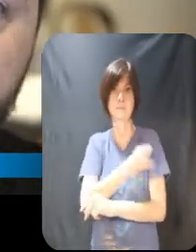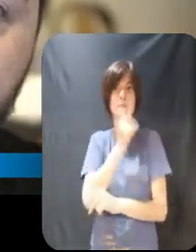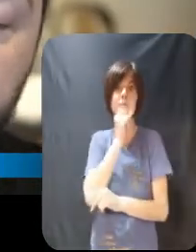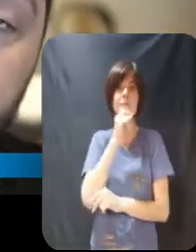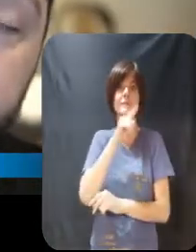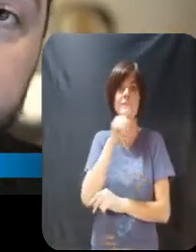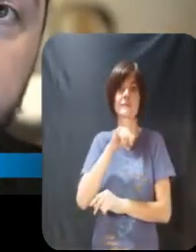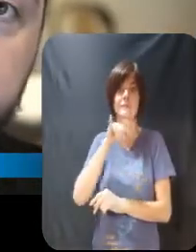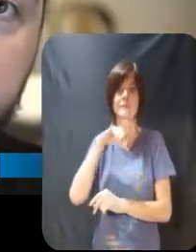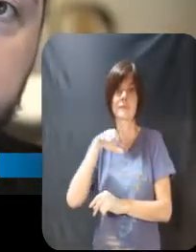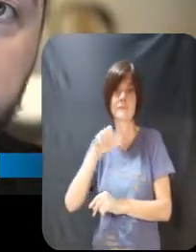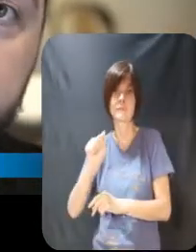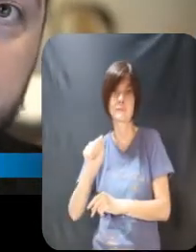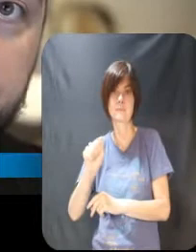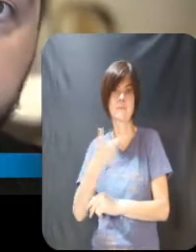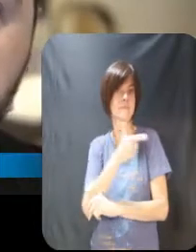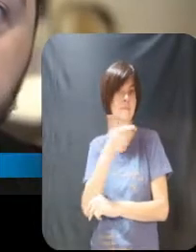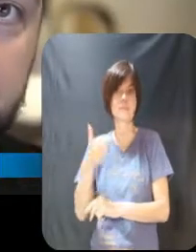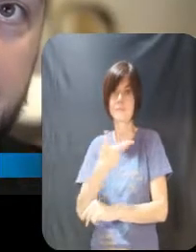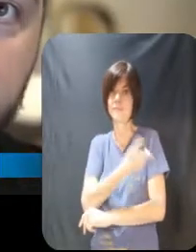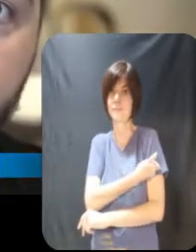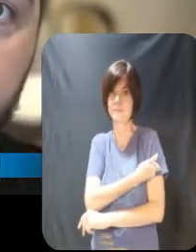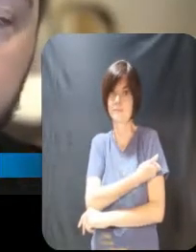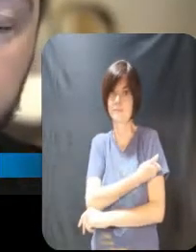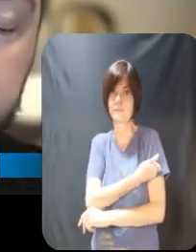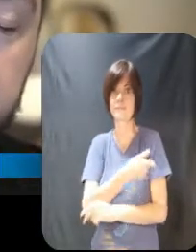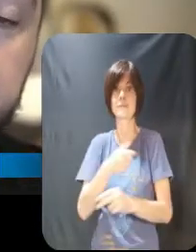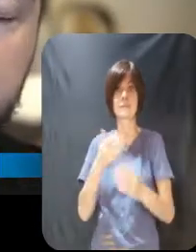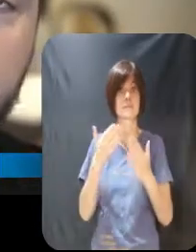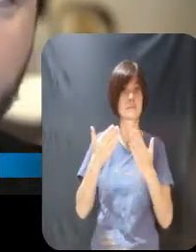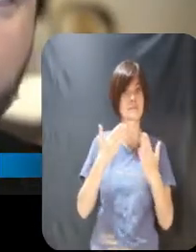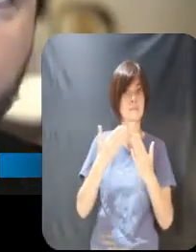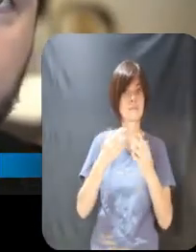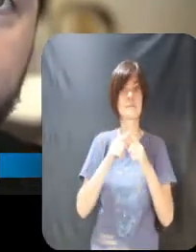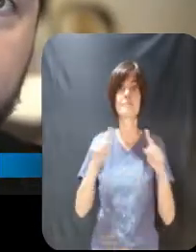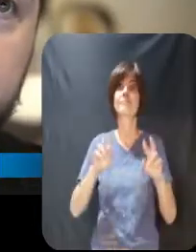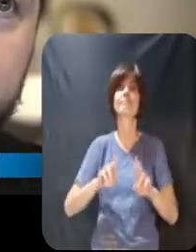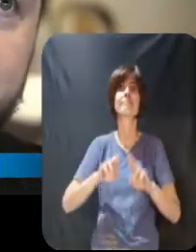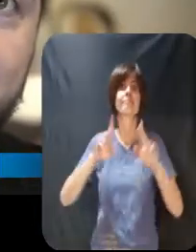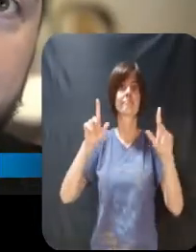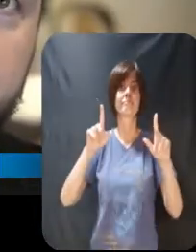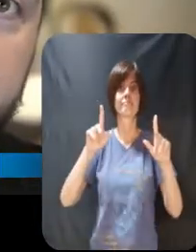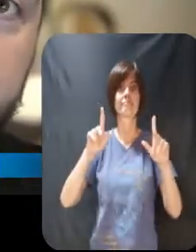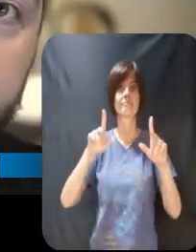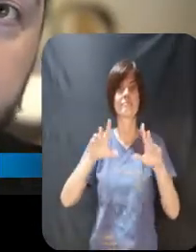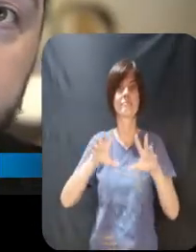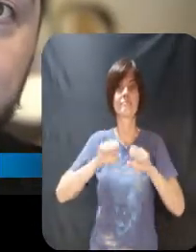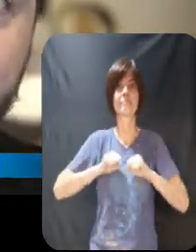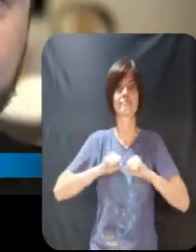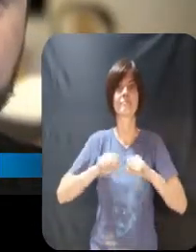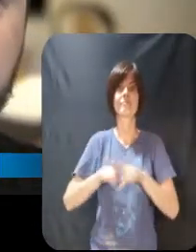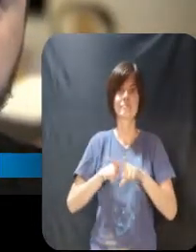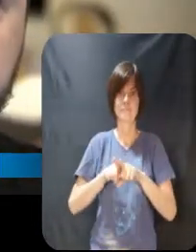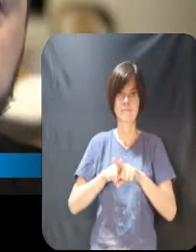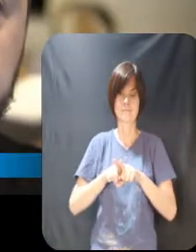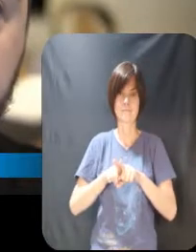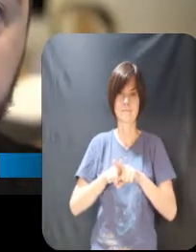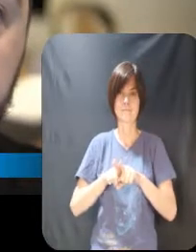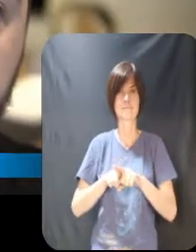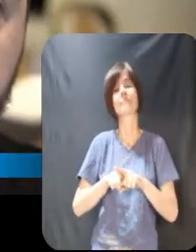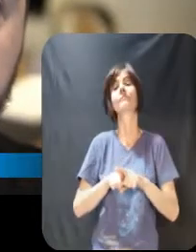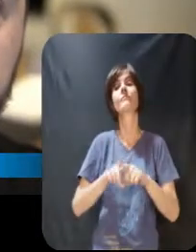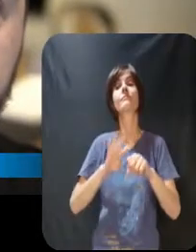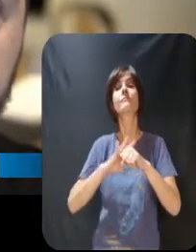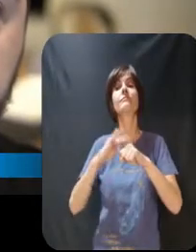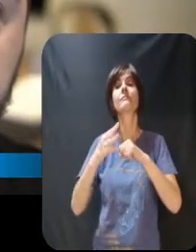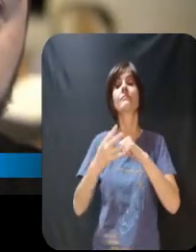mas é diferente o suficiente para a imunidade não atacar um ao outro. O coronavírus de gatos e cachorros é diferente o suficiente